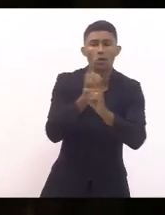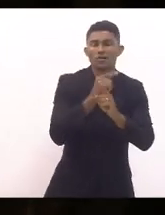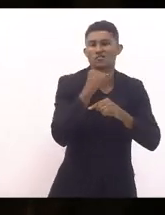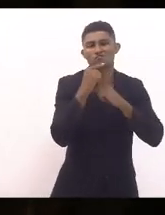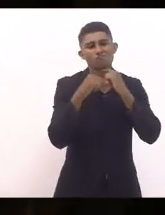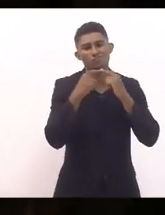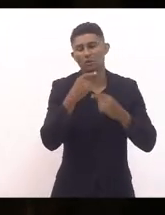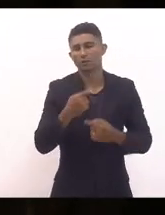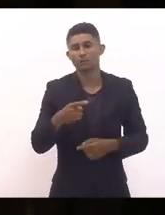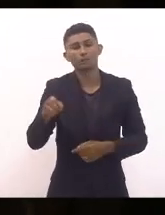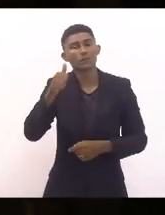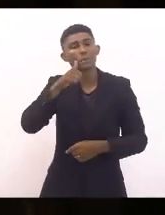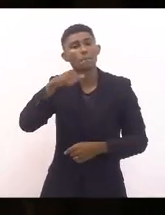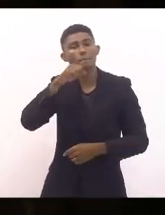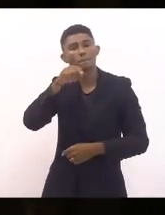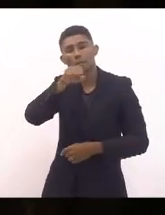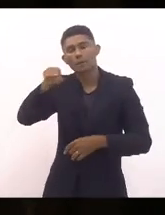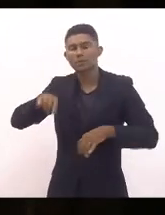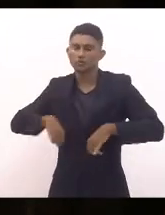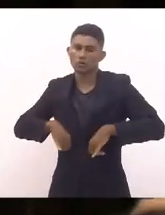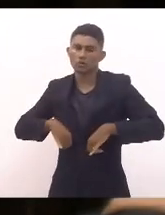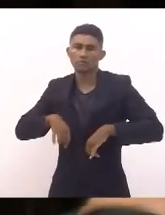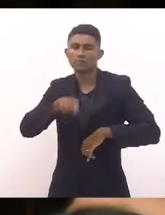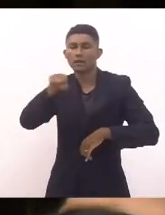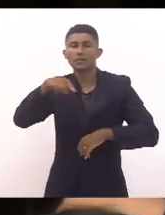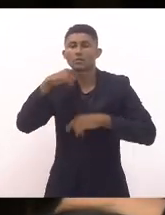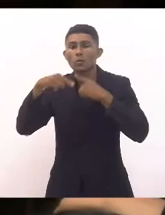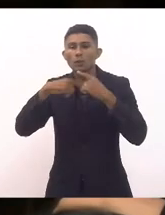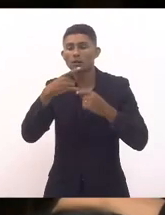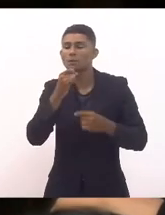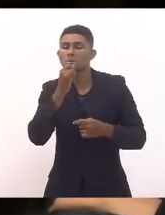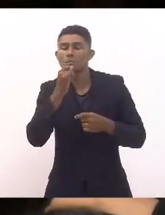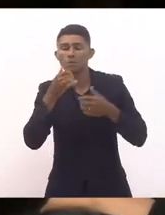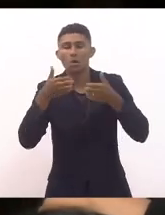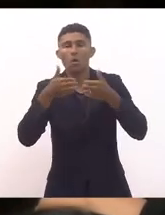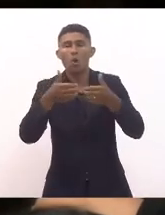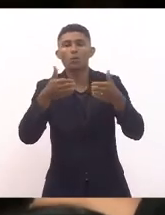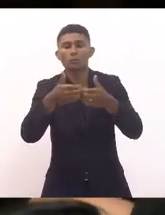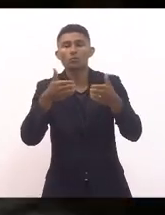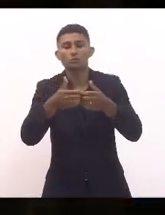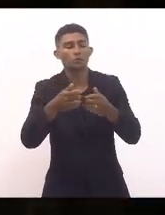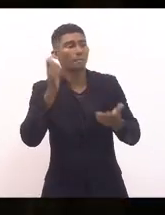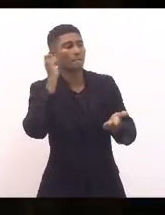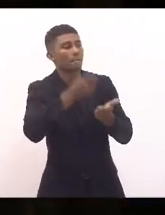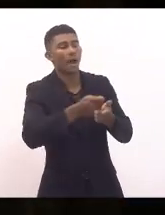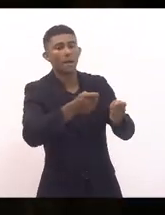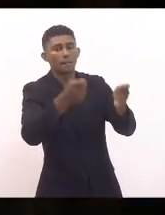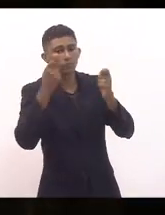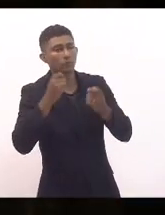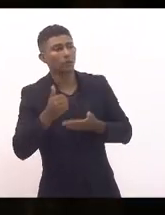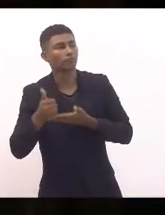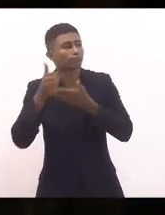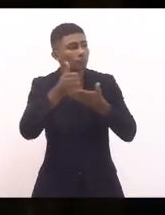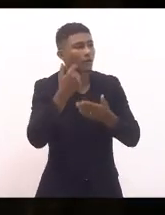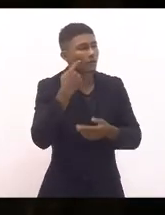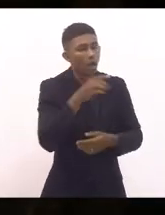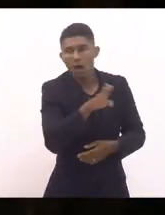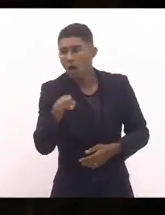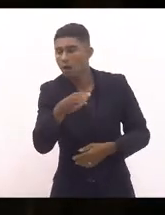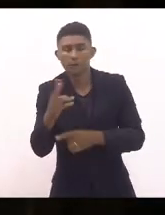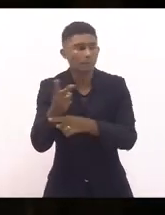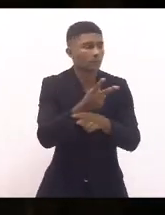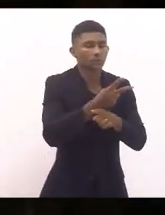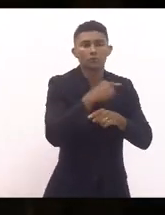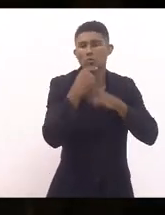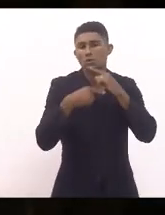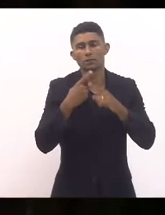mães carentes que sequer têm recursos para poder pegar um ônibus que seja e procurar os seus filhos. E isso é importante porque essas